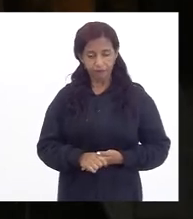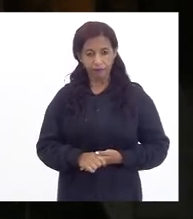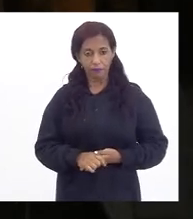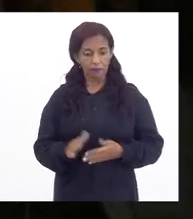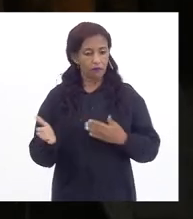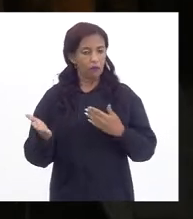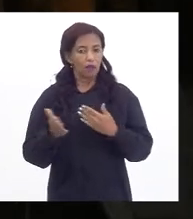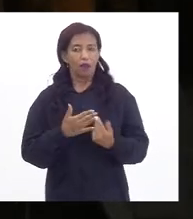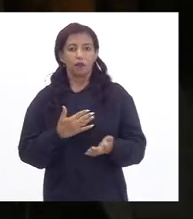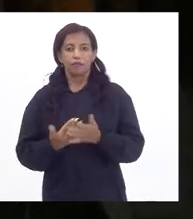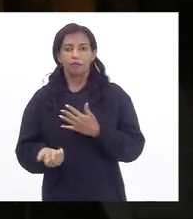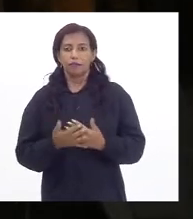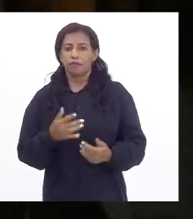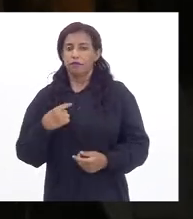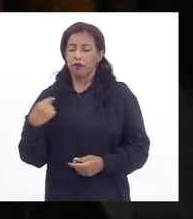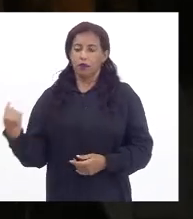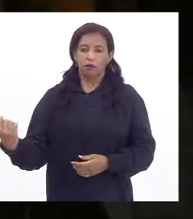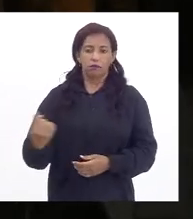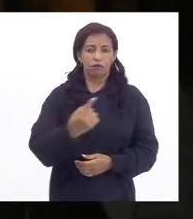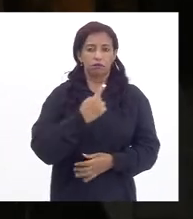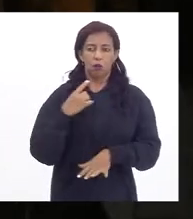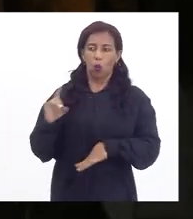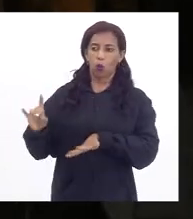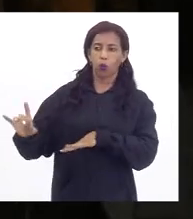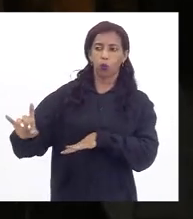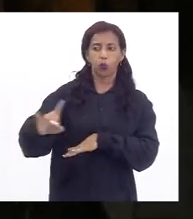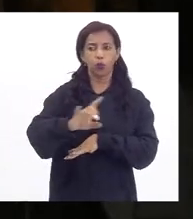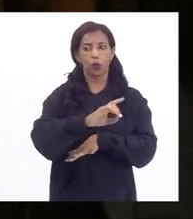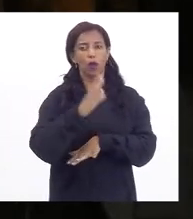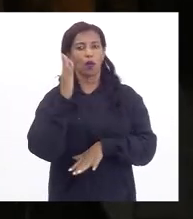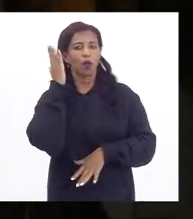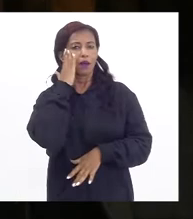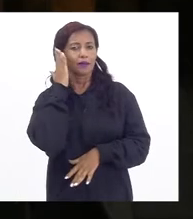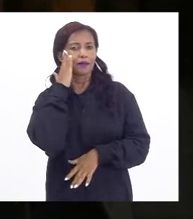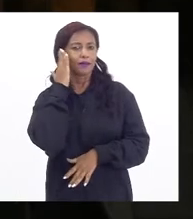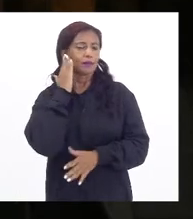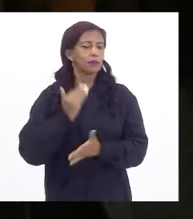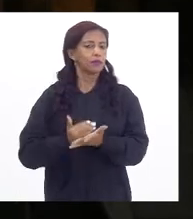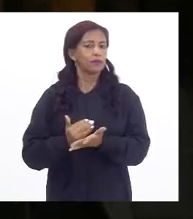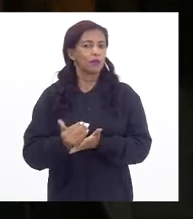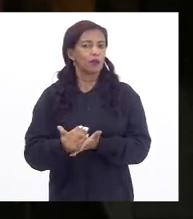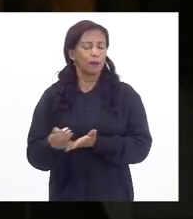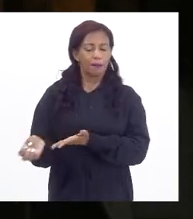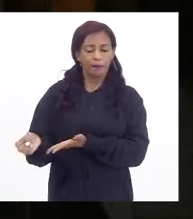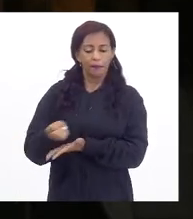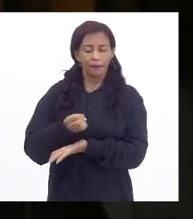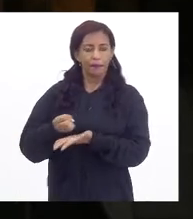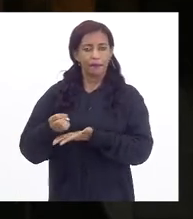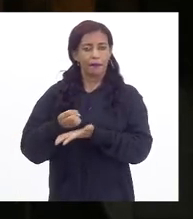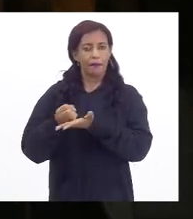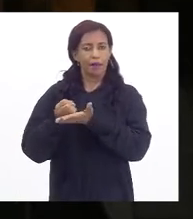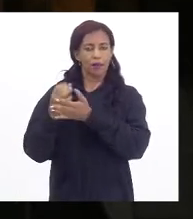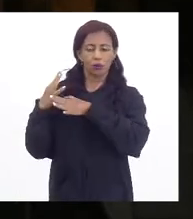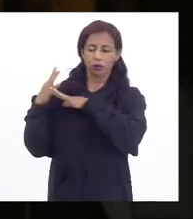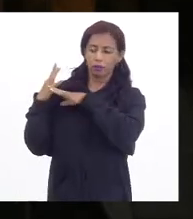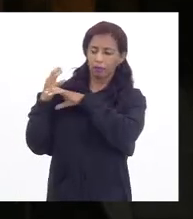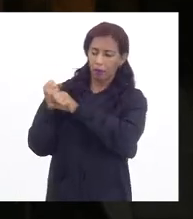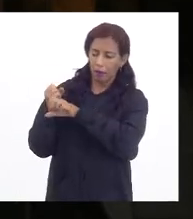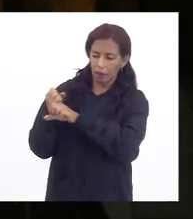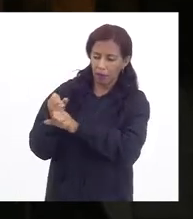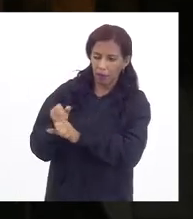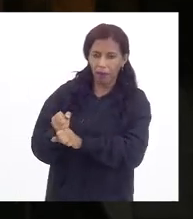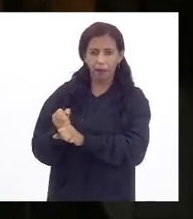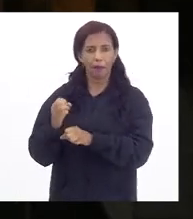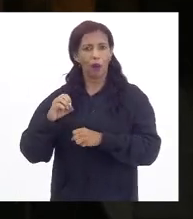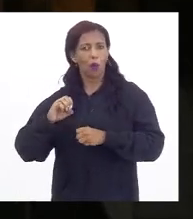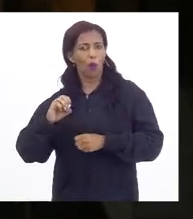Qualquer um de nós sabe que os princípios básicos de contabilidade